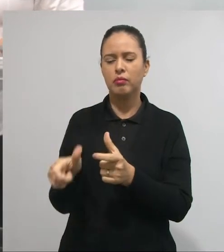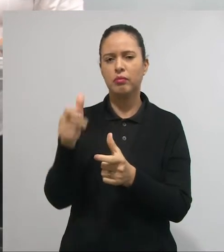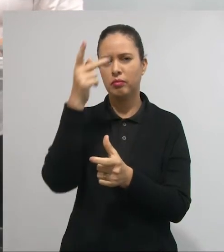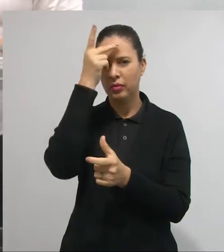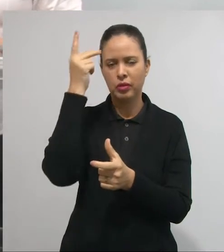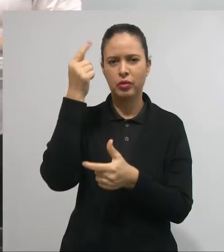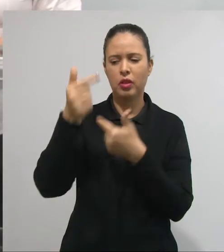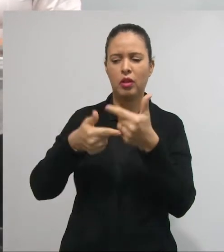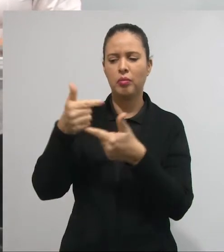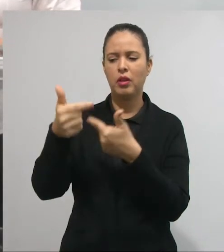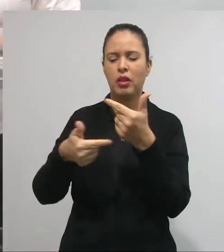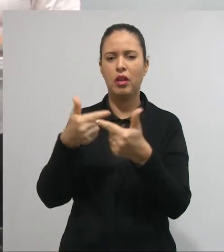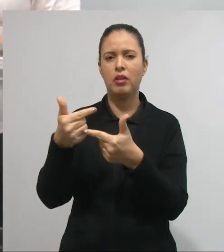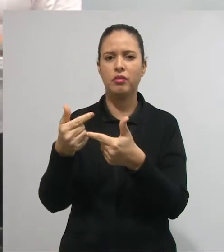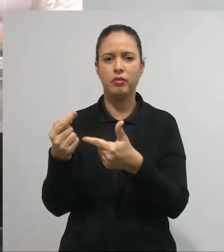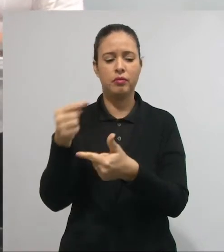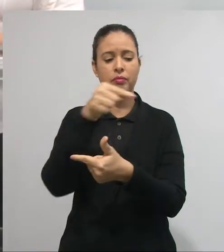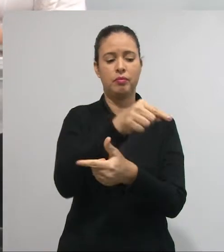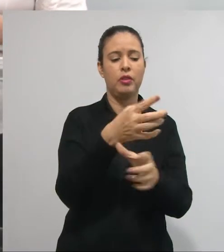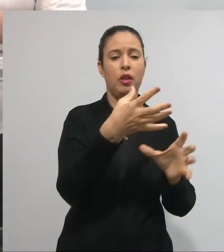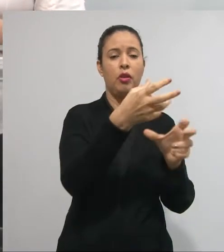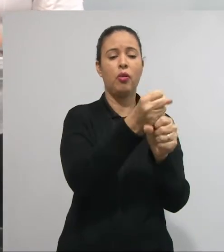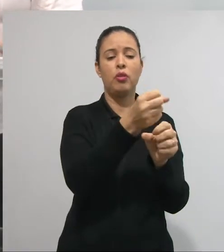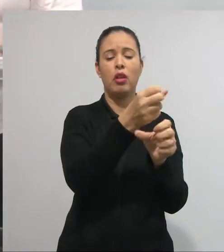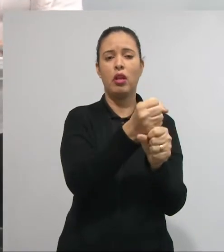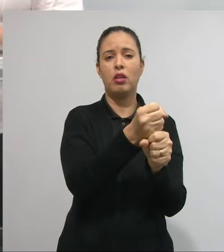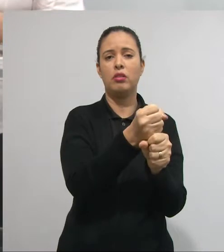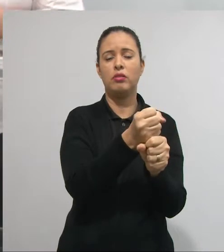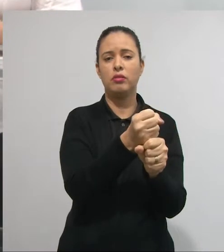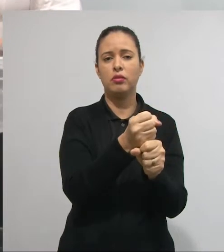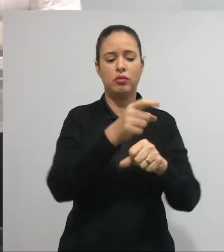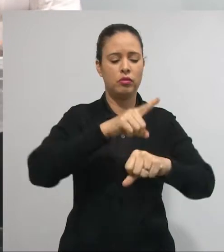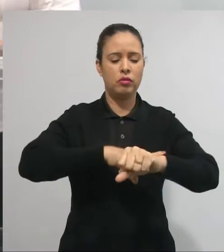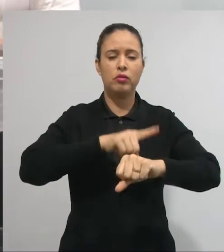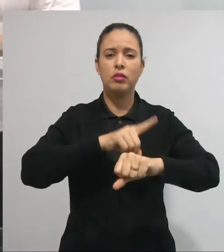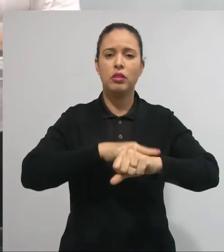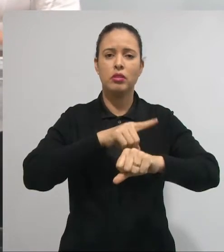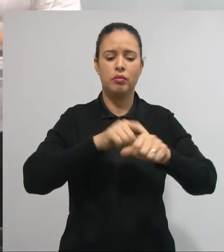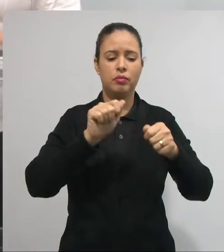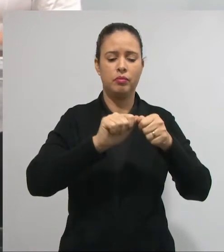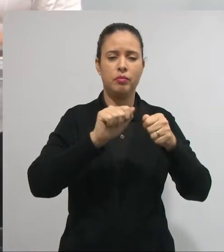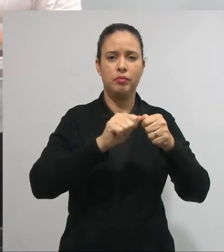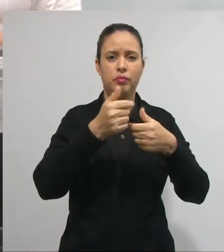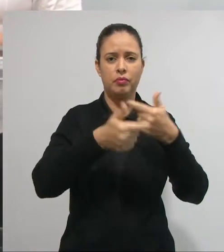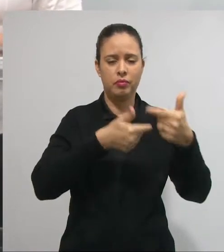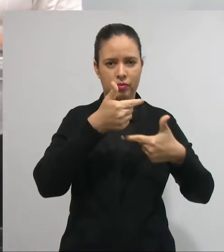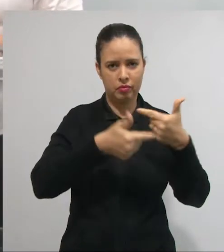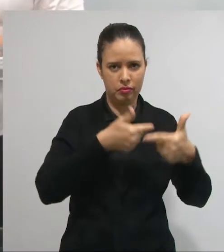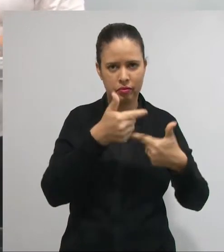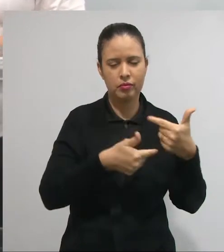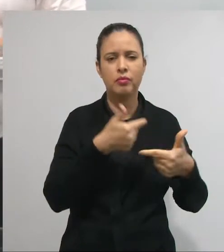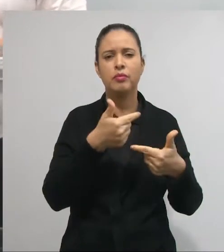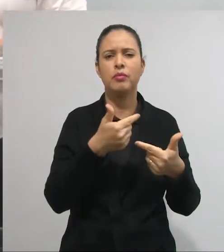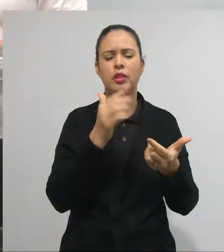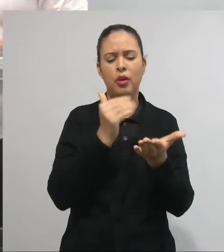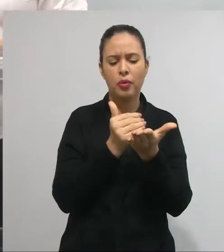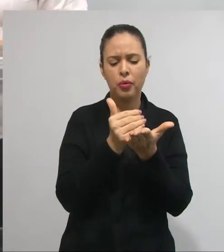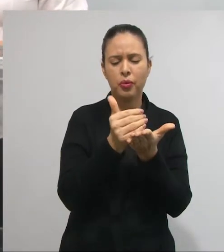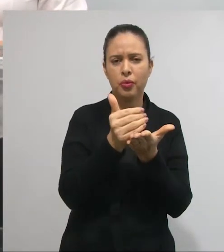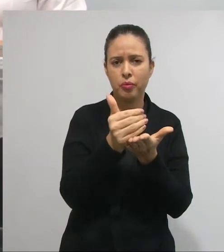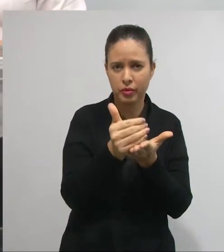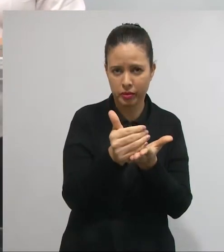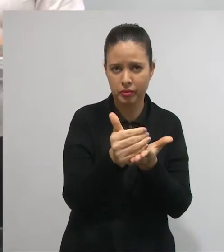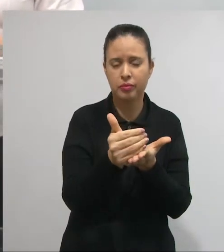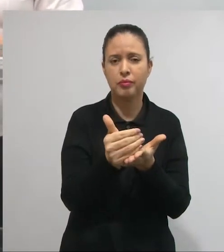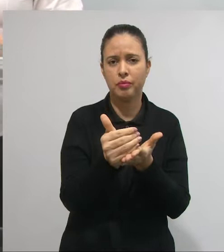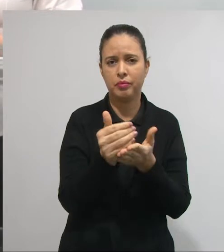que essas pessoas trabalhavam, do tempo que elas gastavam para executar determinada atividade, então isso que era levado